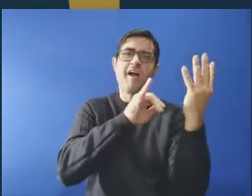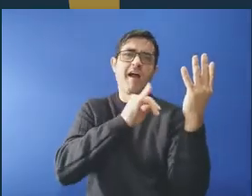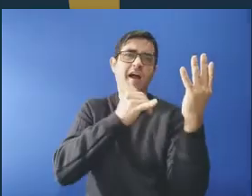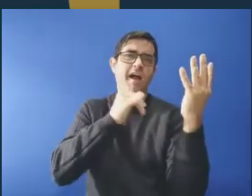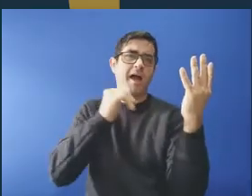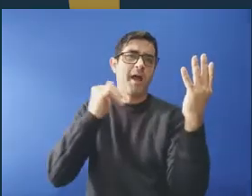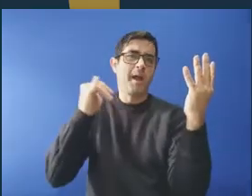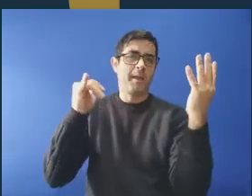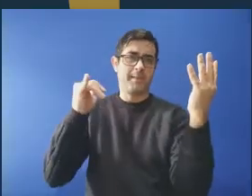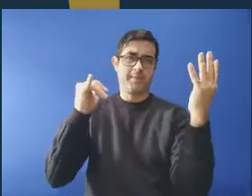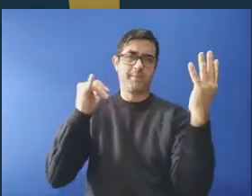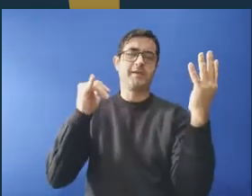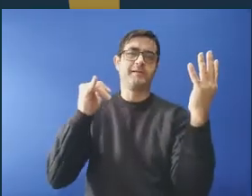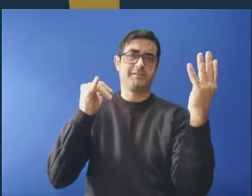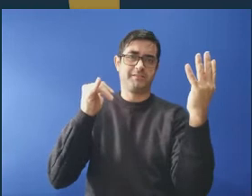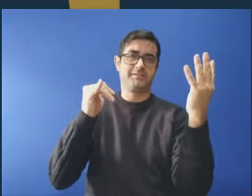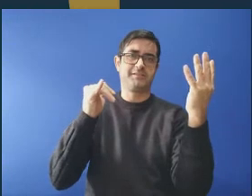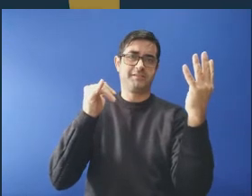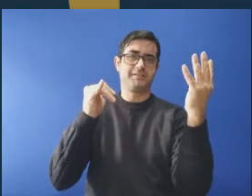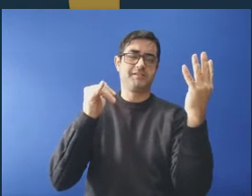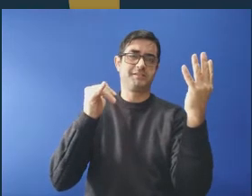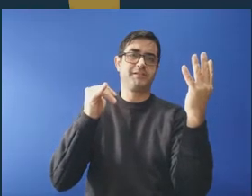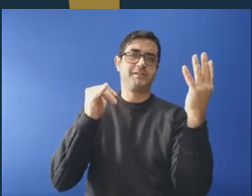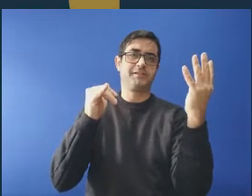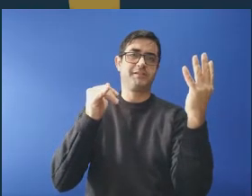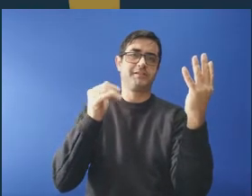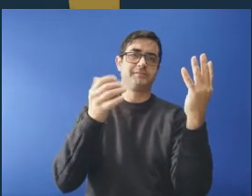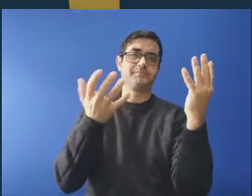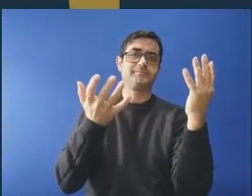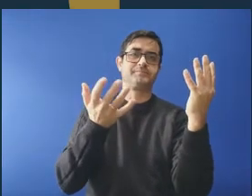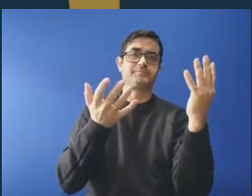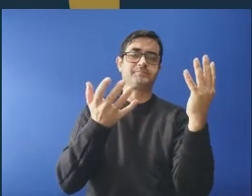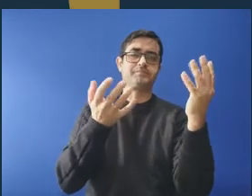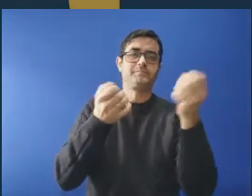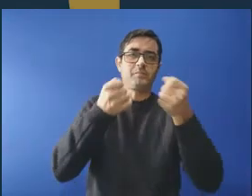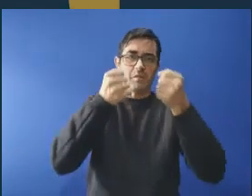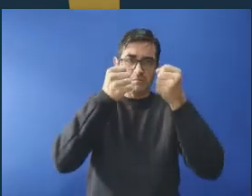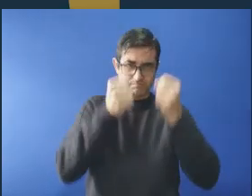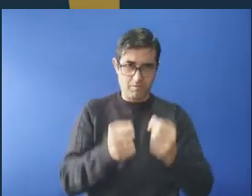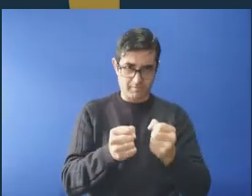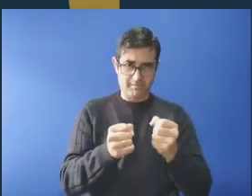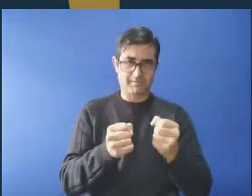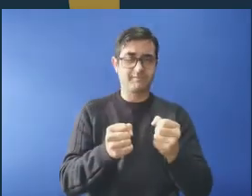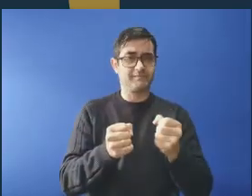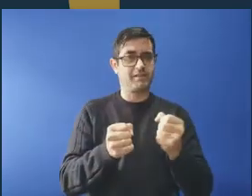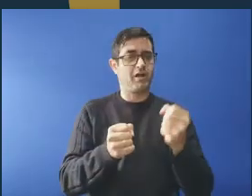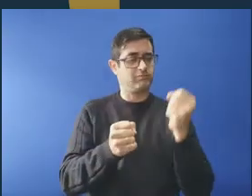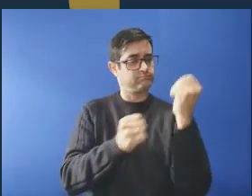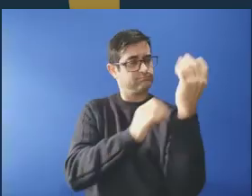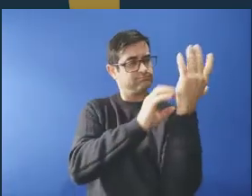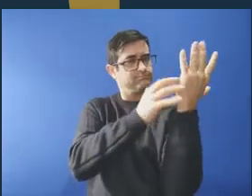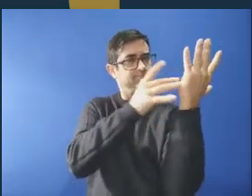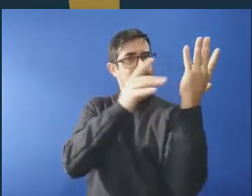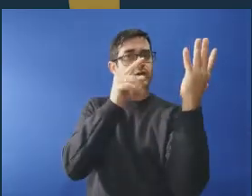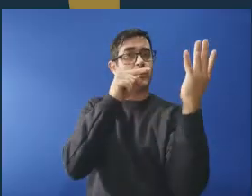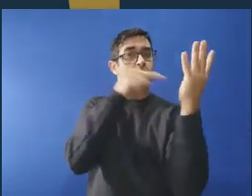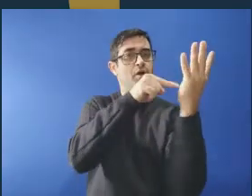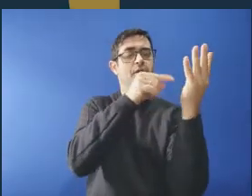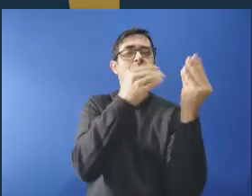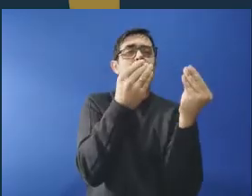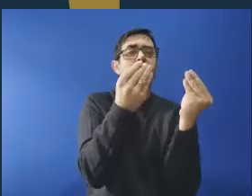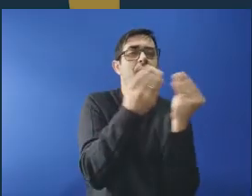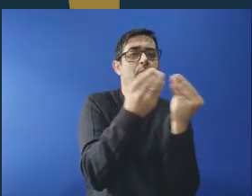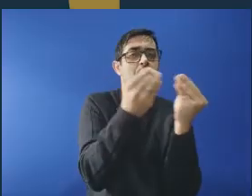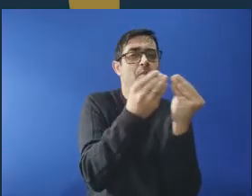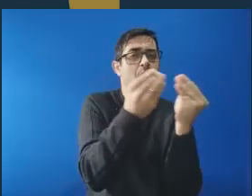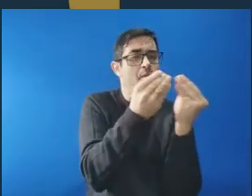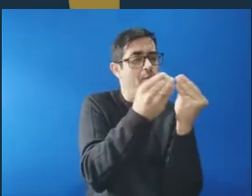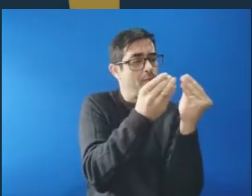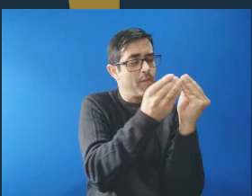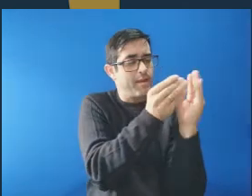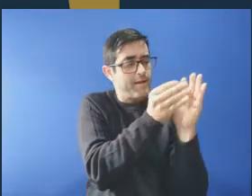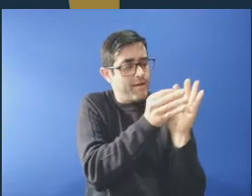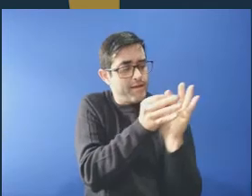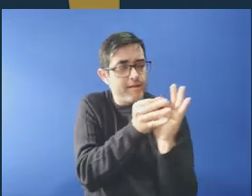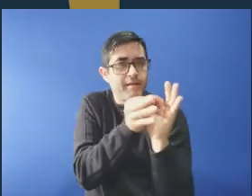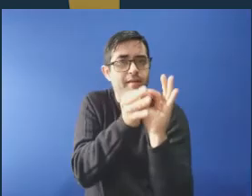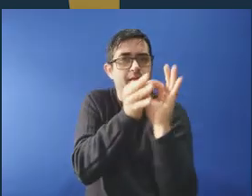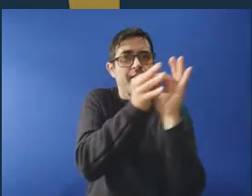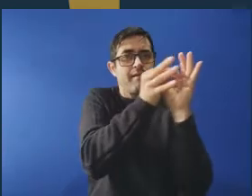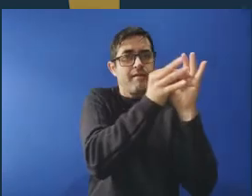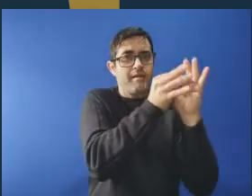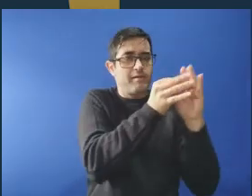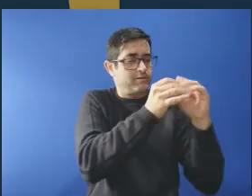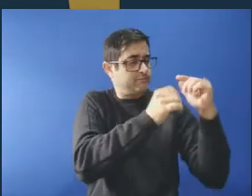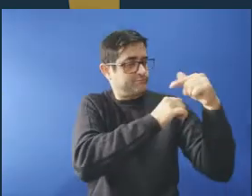que a gente chamou de entalpia, por causa das moléculas que estão formadas ali através de ligações químicas que guardam dentro de si a